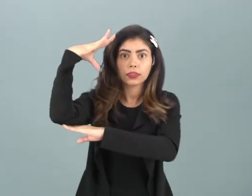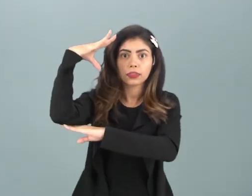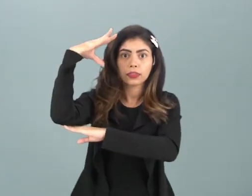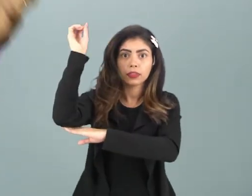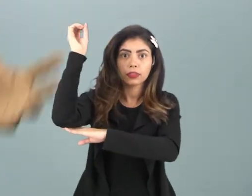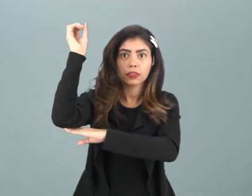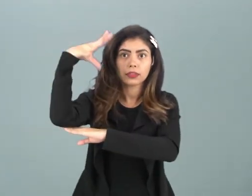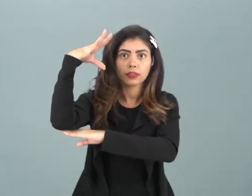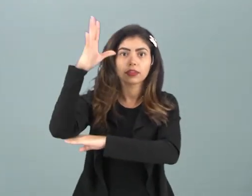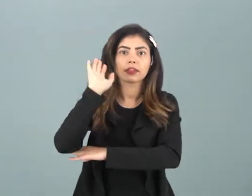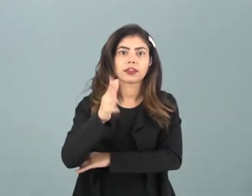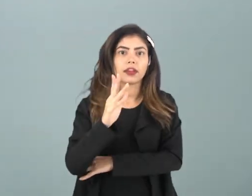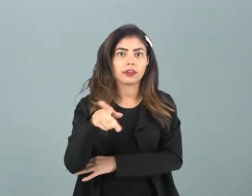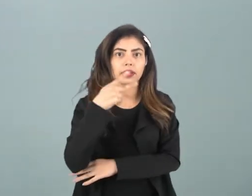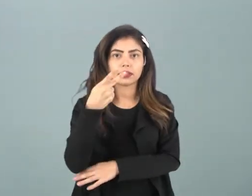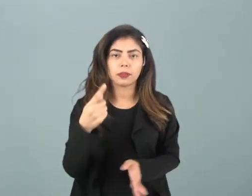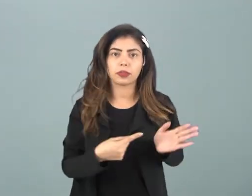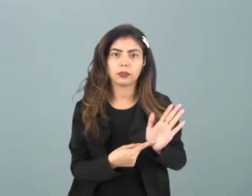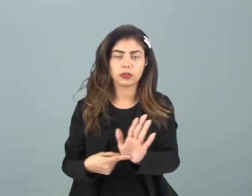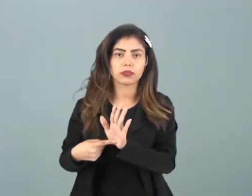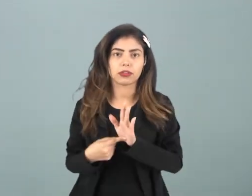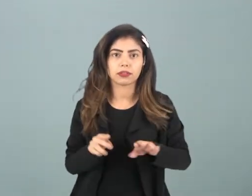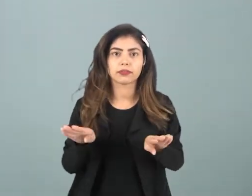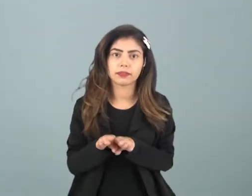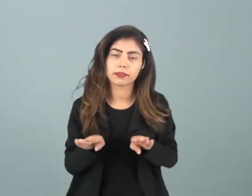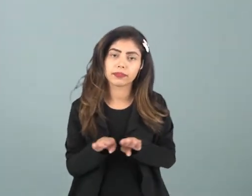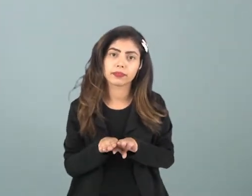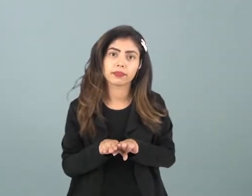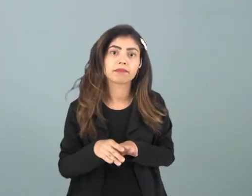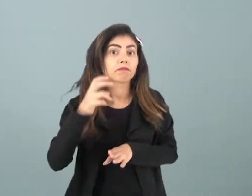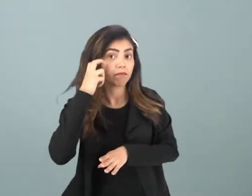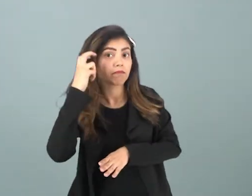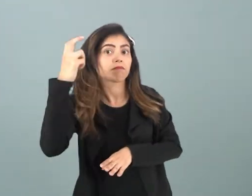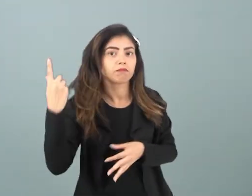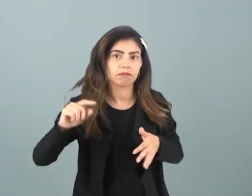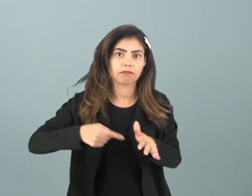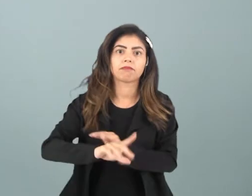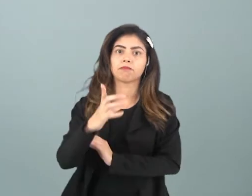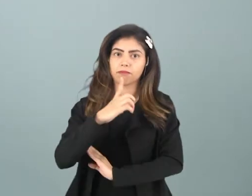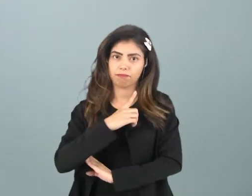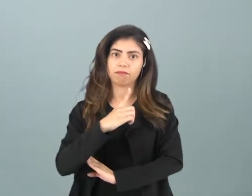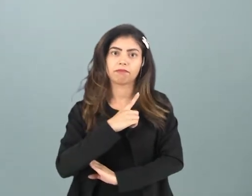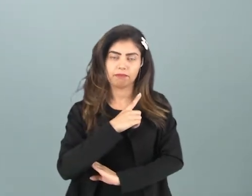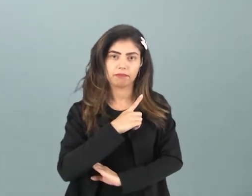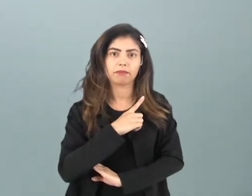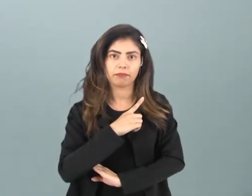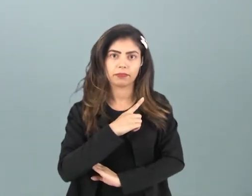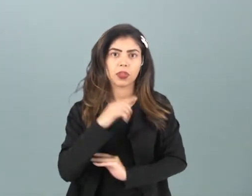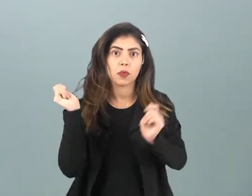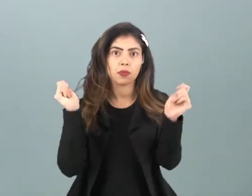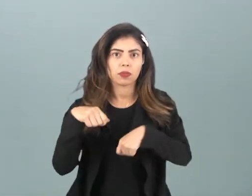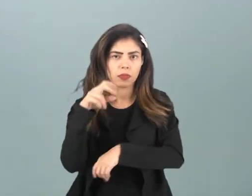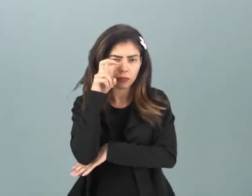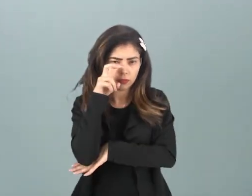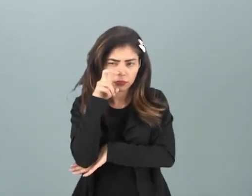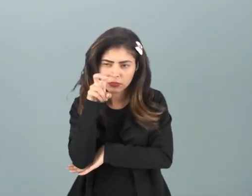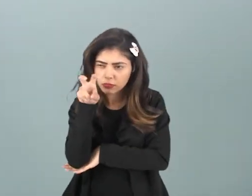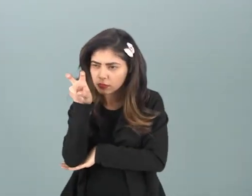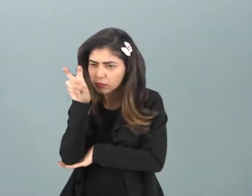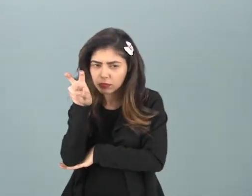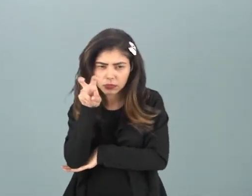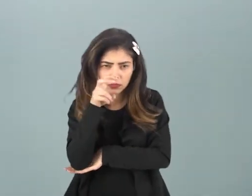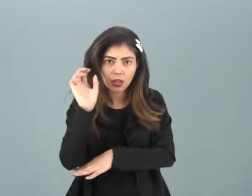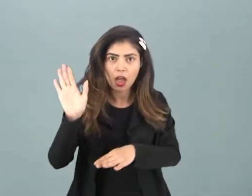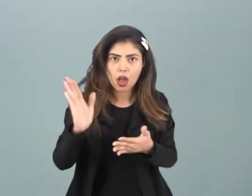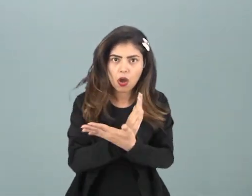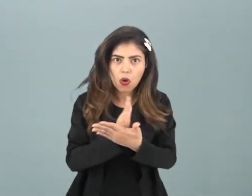isso é muito falado na cidade, das lâmpadas inteligentes que dentro dela possui uma câmera oculta que